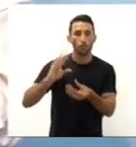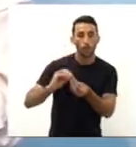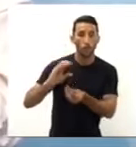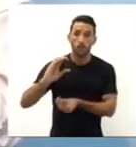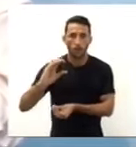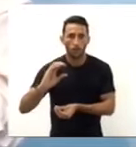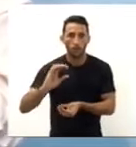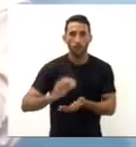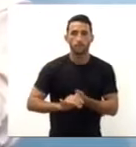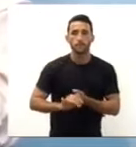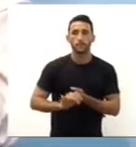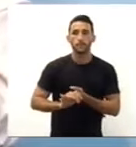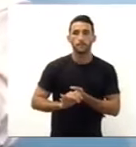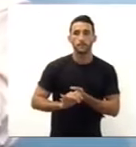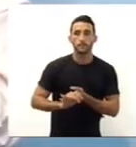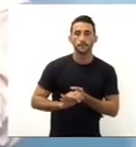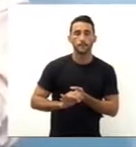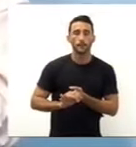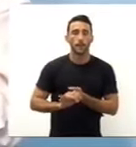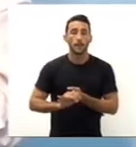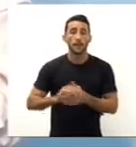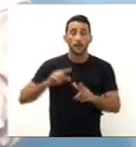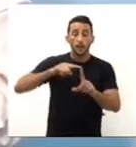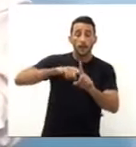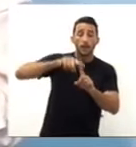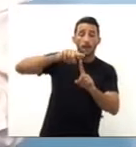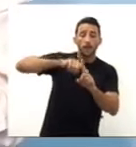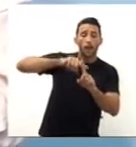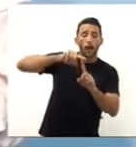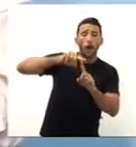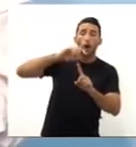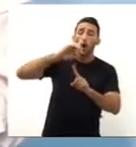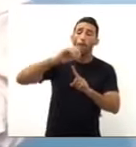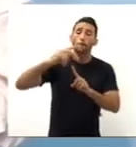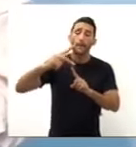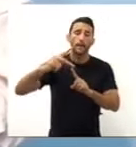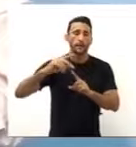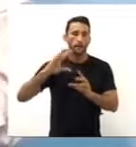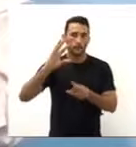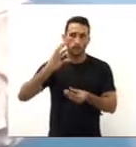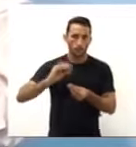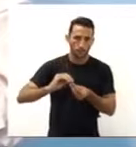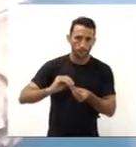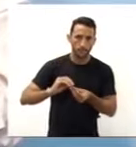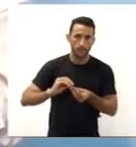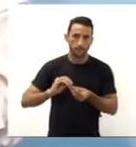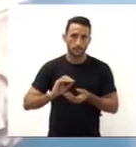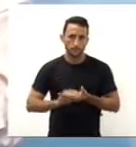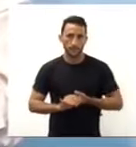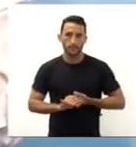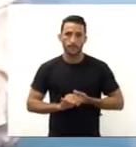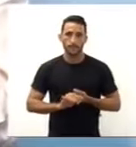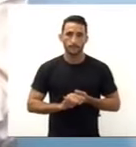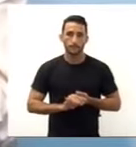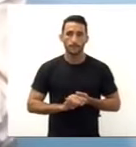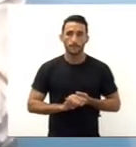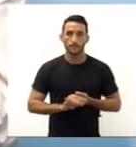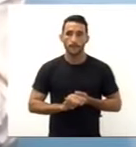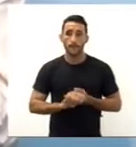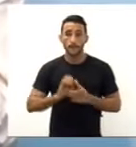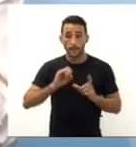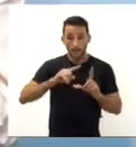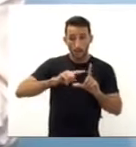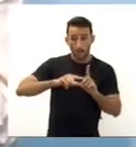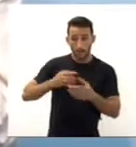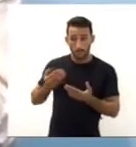cateto oposto, ó, medida oposta, certo? Olhando a esse ângulo, cateto oposto. Olhando esse